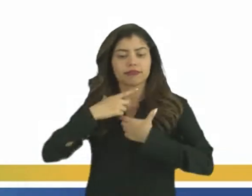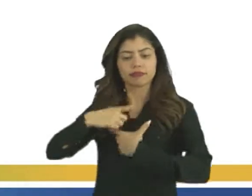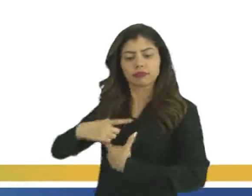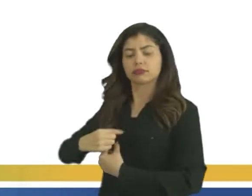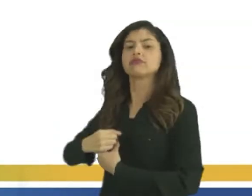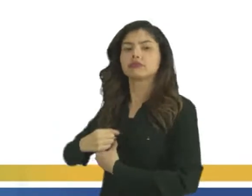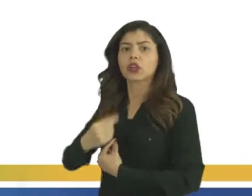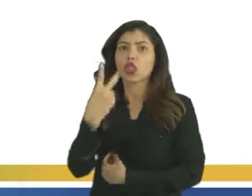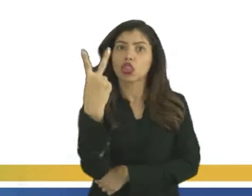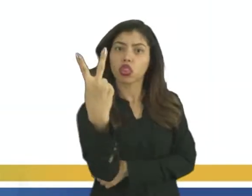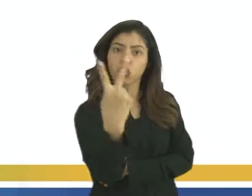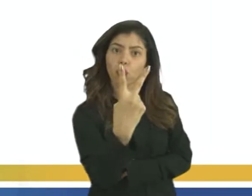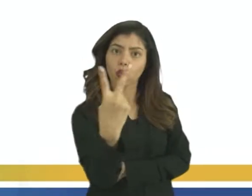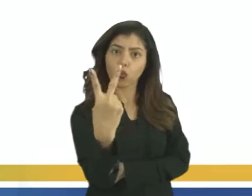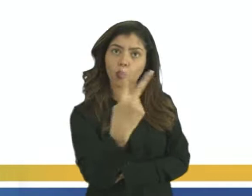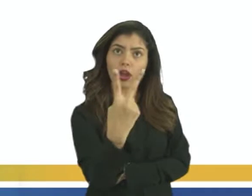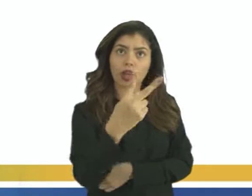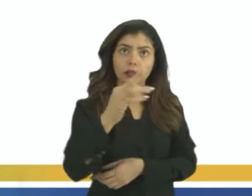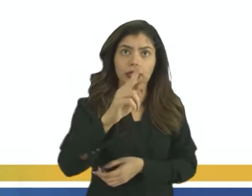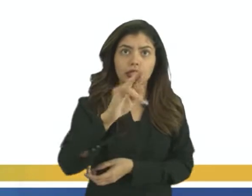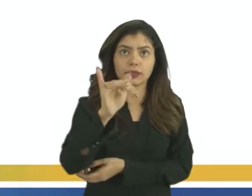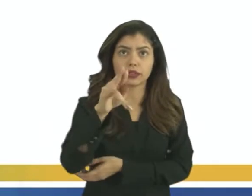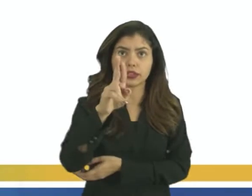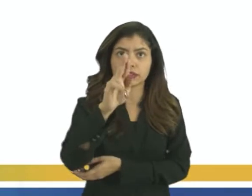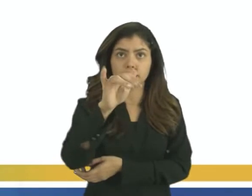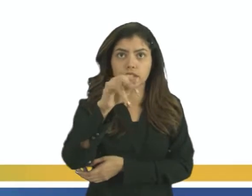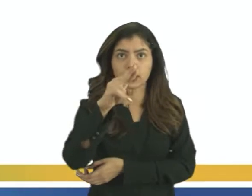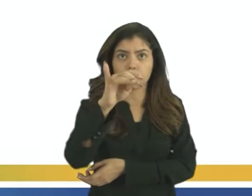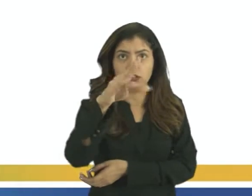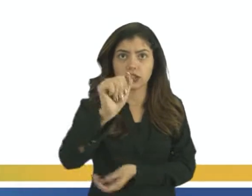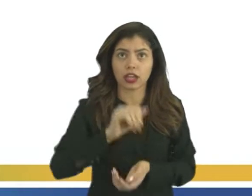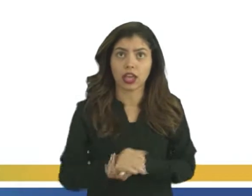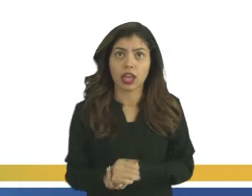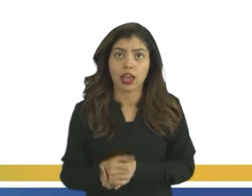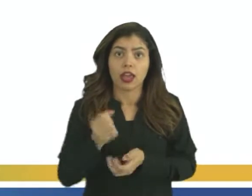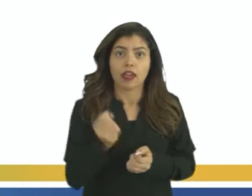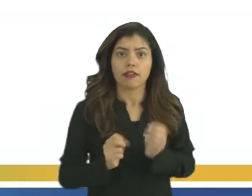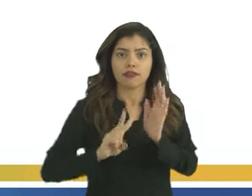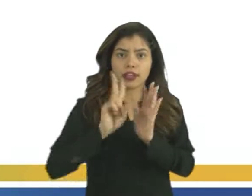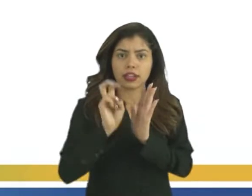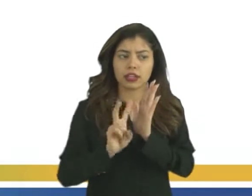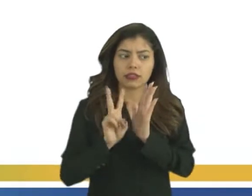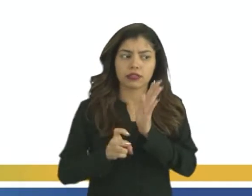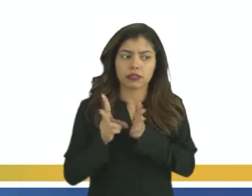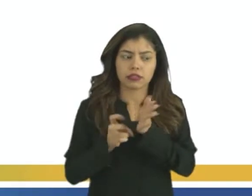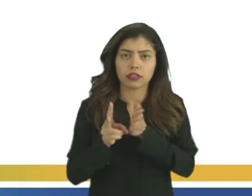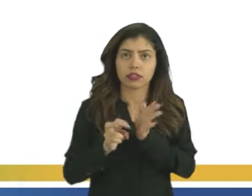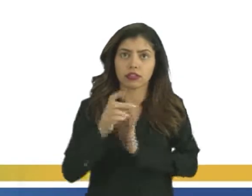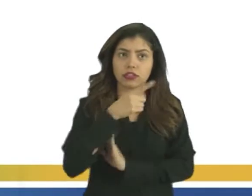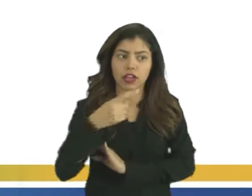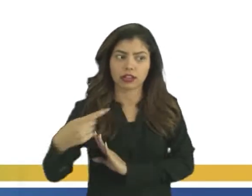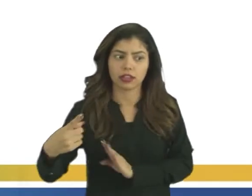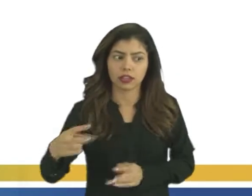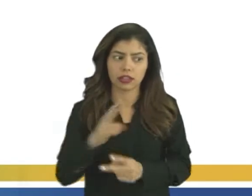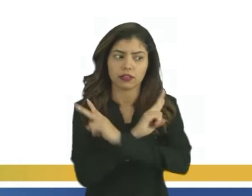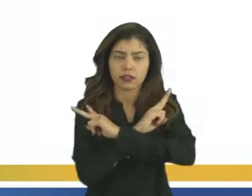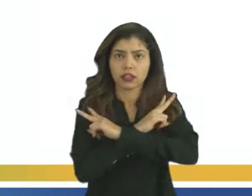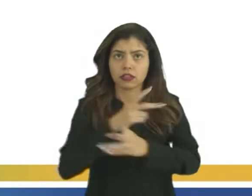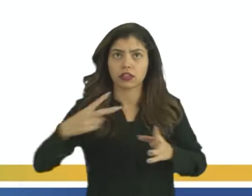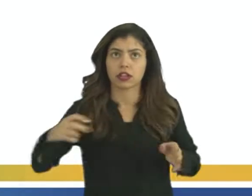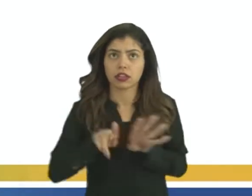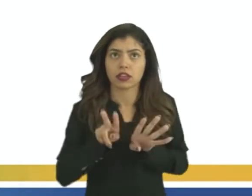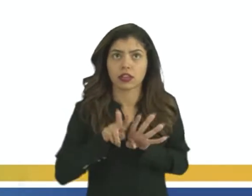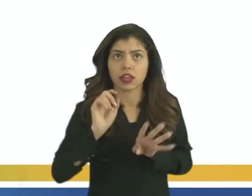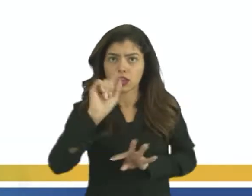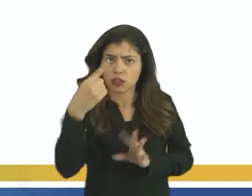ouro, tomou 2 doses de estricnina para correr. Sim, veneno de rato, e lavada com conhaque. Esse uso de substâncias